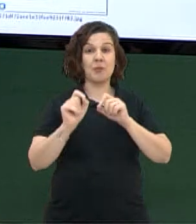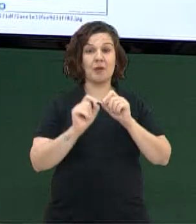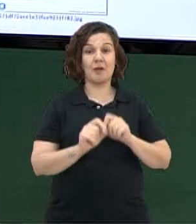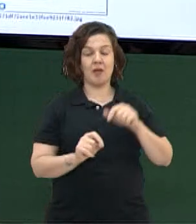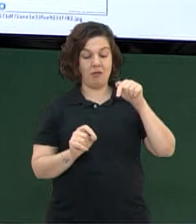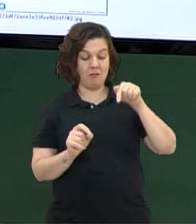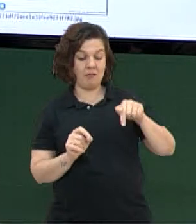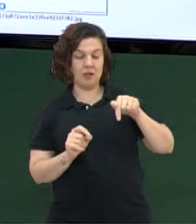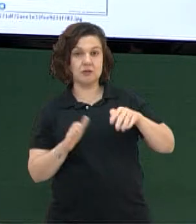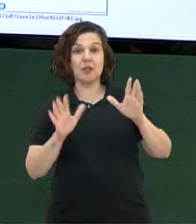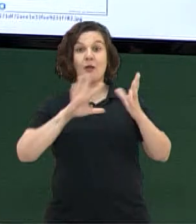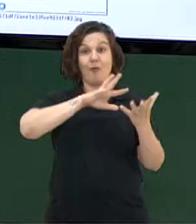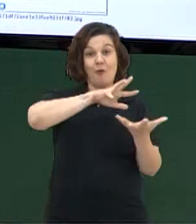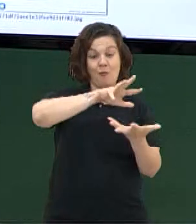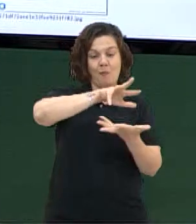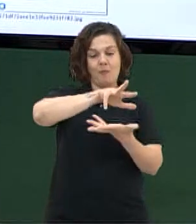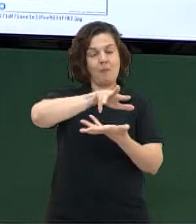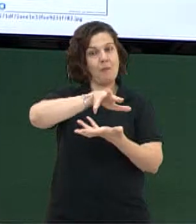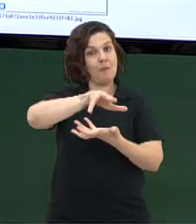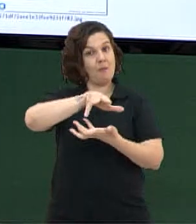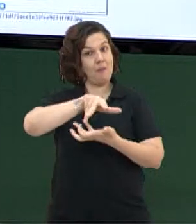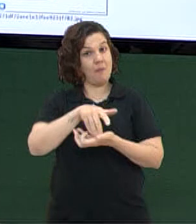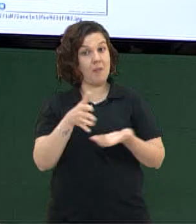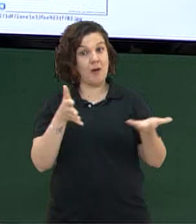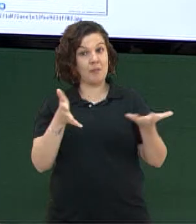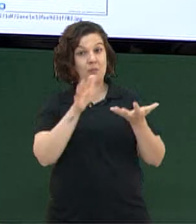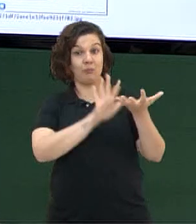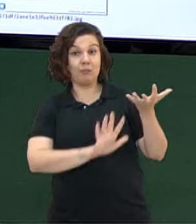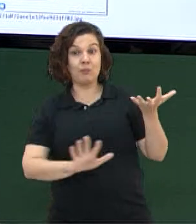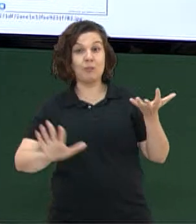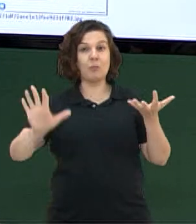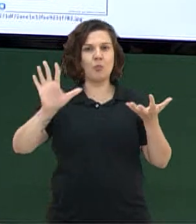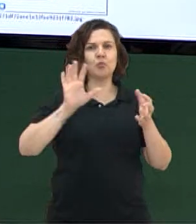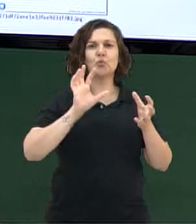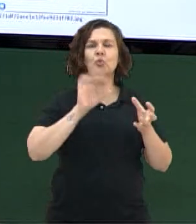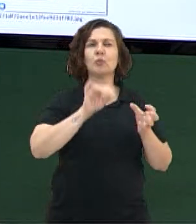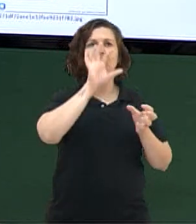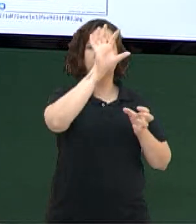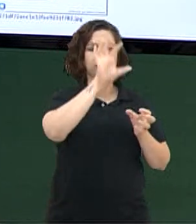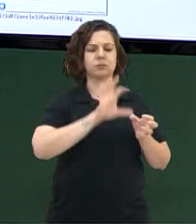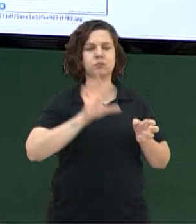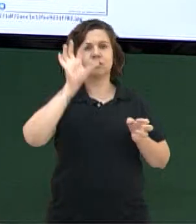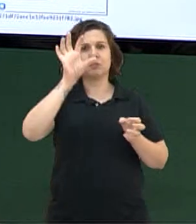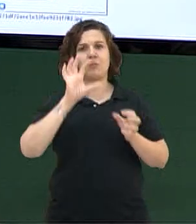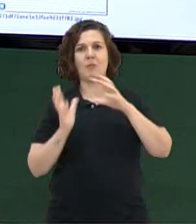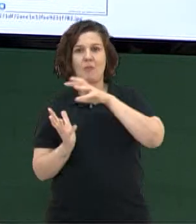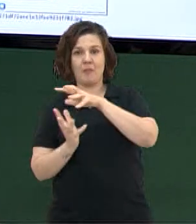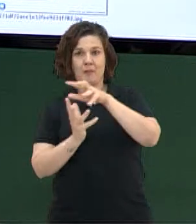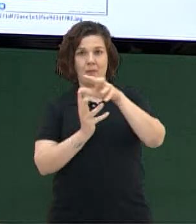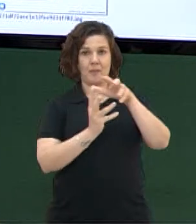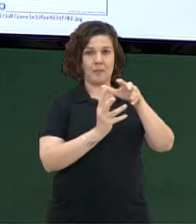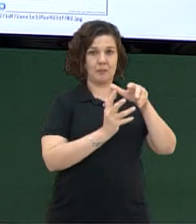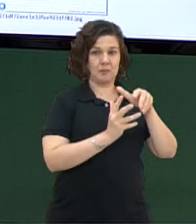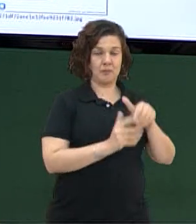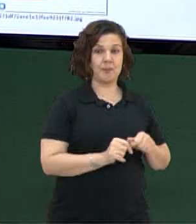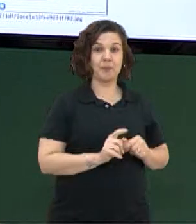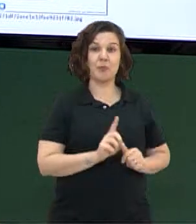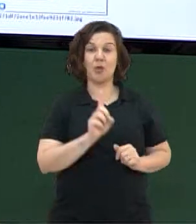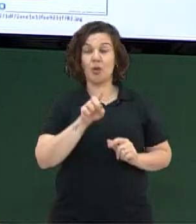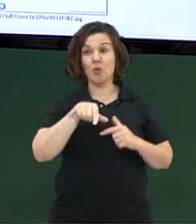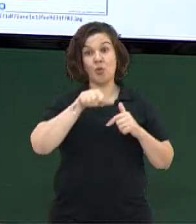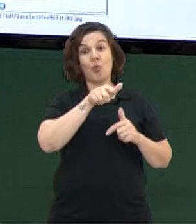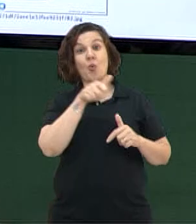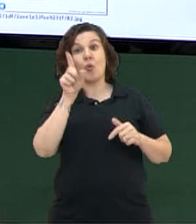inferior direito é um mapa mundi. Ele representa todos os continentes do nosso planeta. Enquanto o mapa do